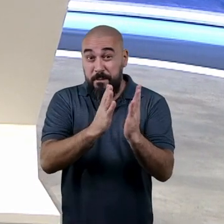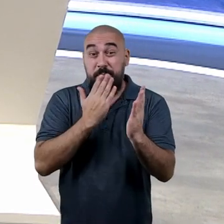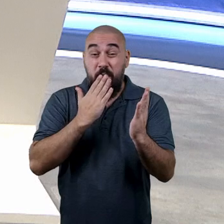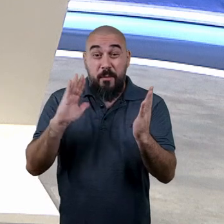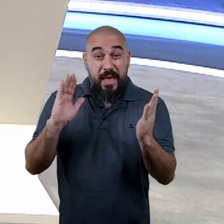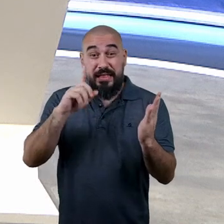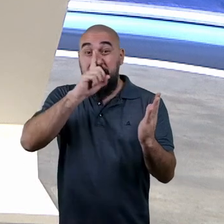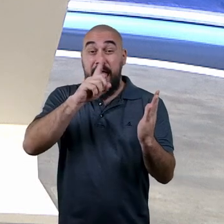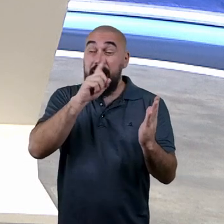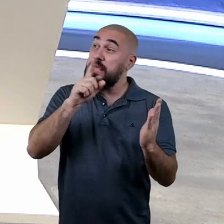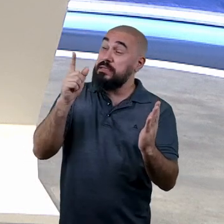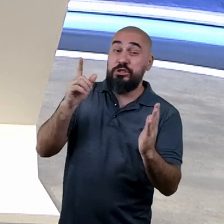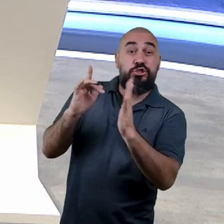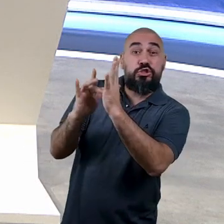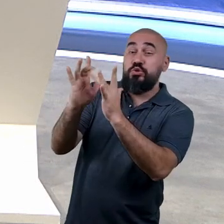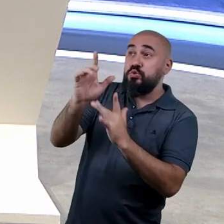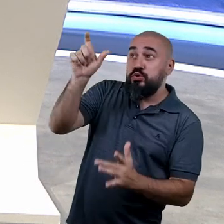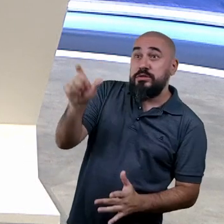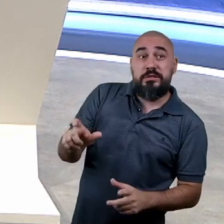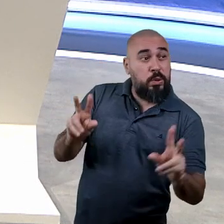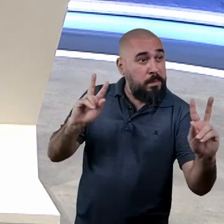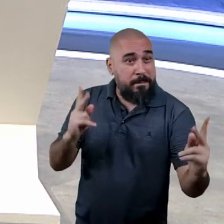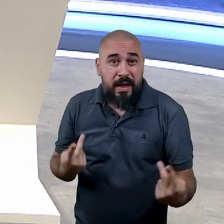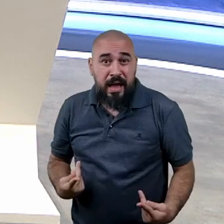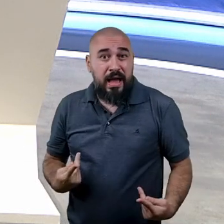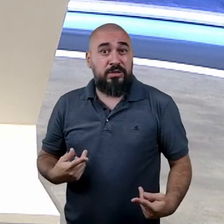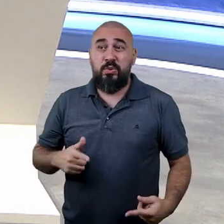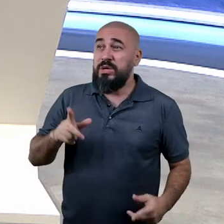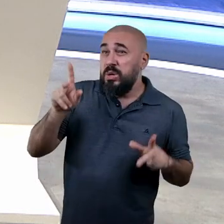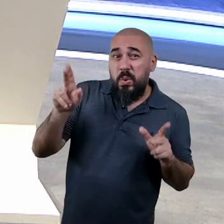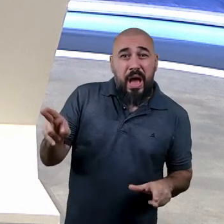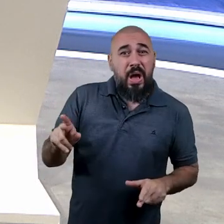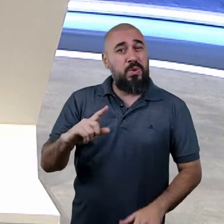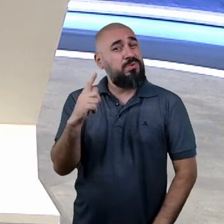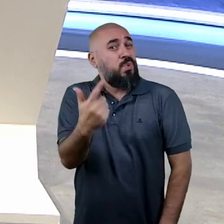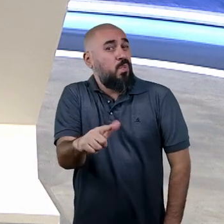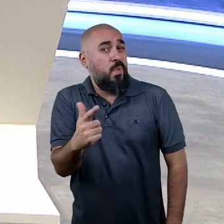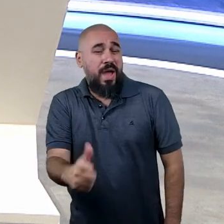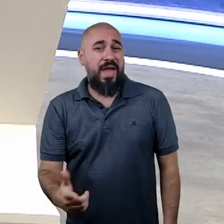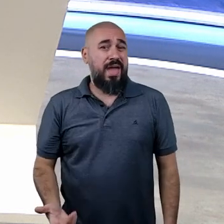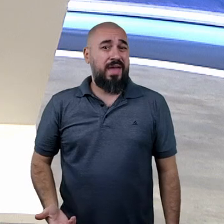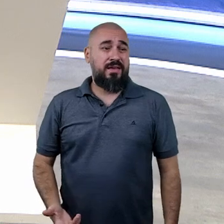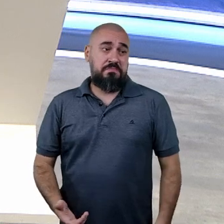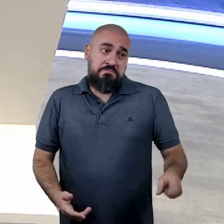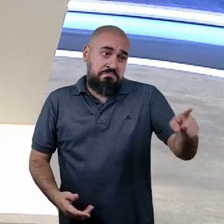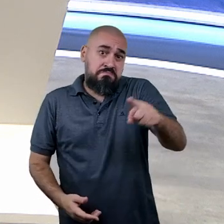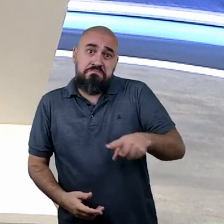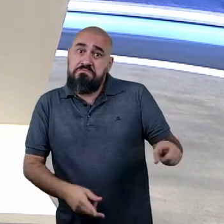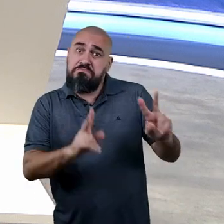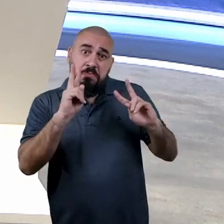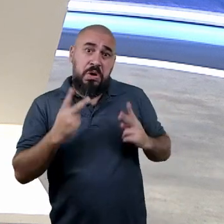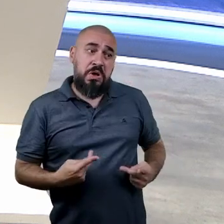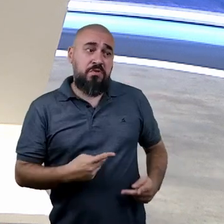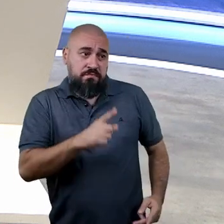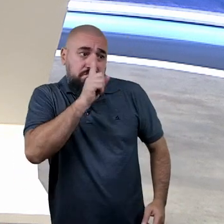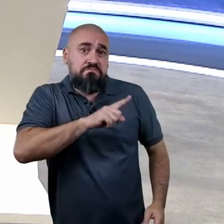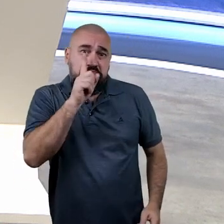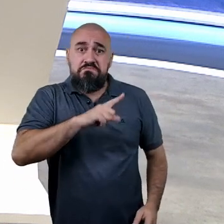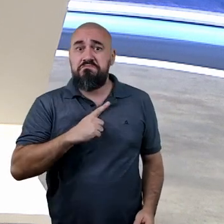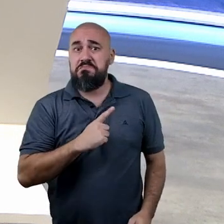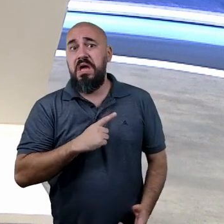porque Ele não é como o ser humano. Nós podemos falhar naquilo que prometemos, mas Deus